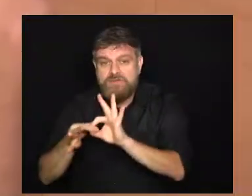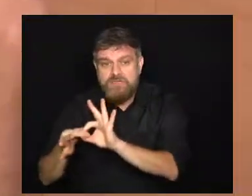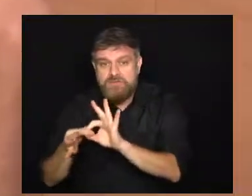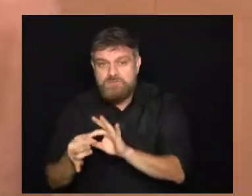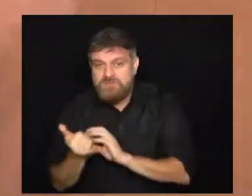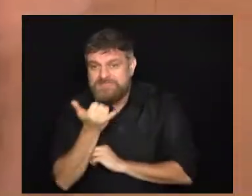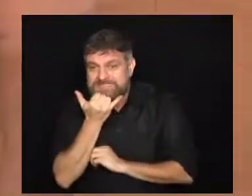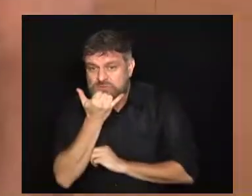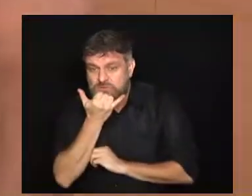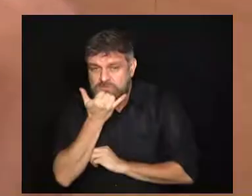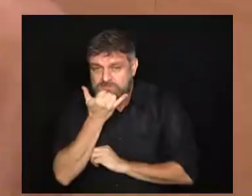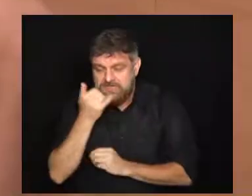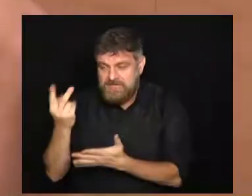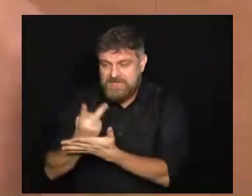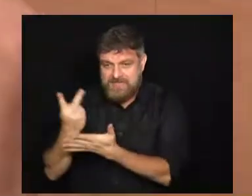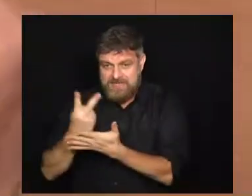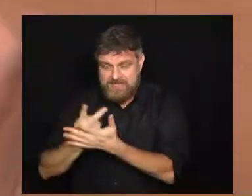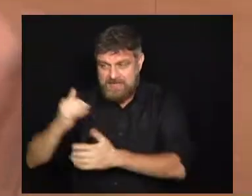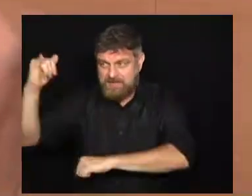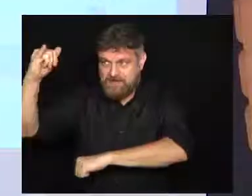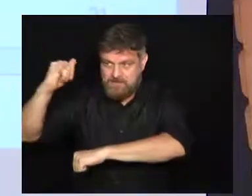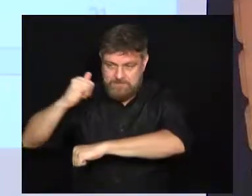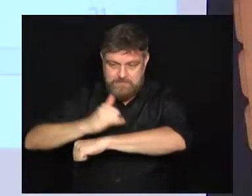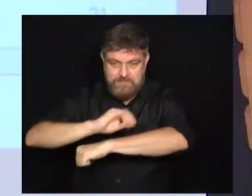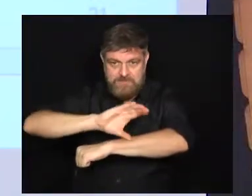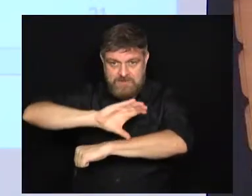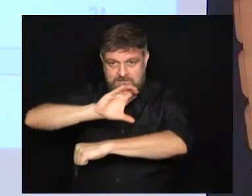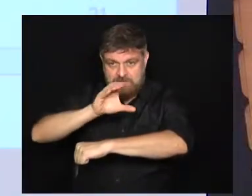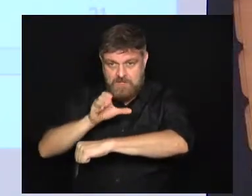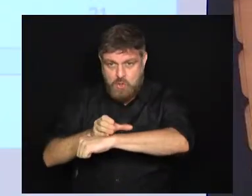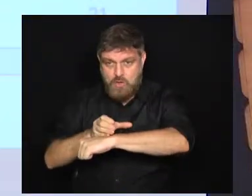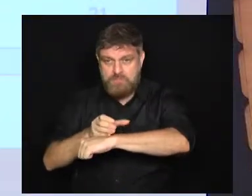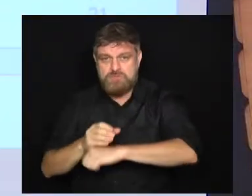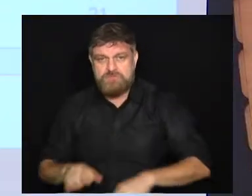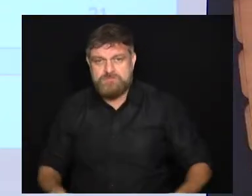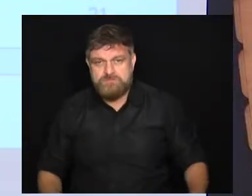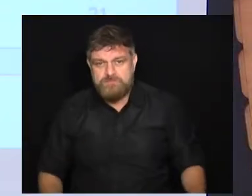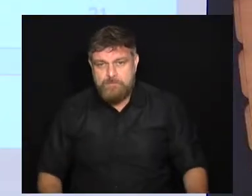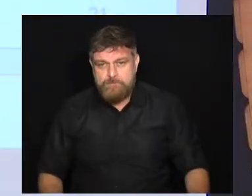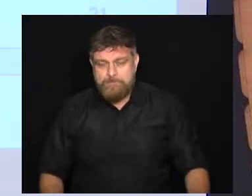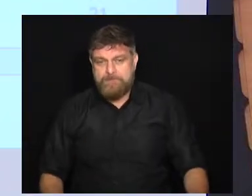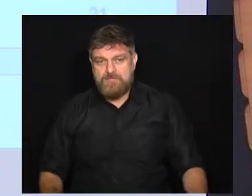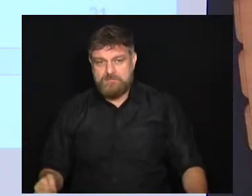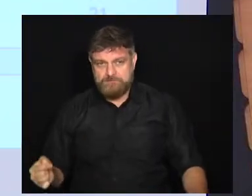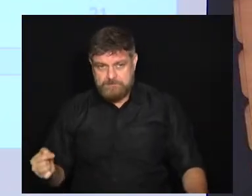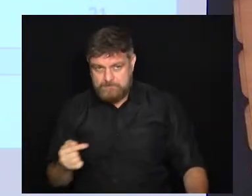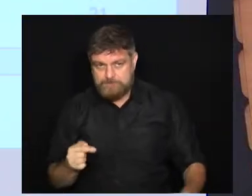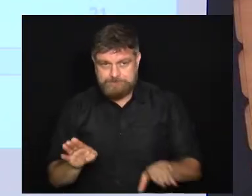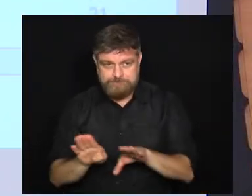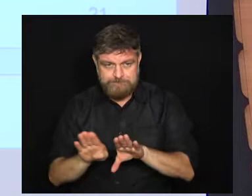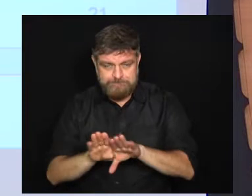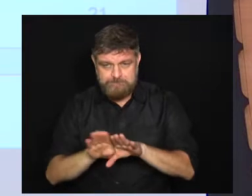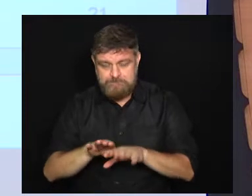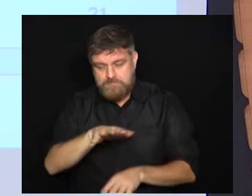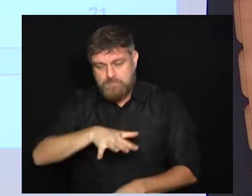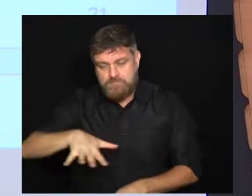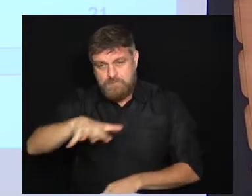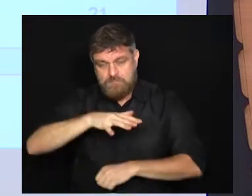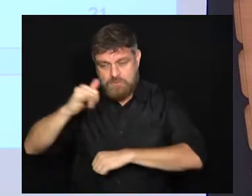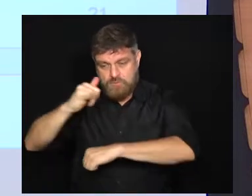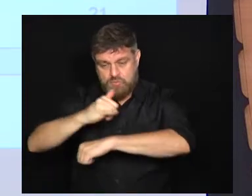Paraíso de Viracopos, na região noroeste, na região sudoeste, né, o Tancredo Neves, na região do